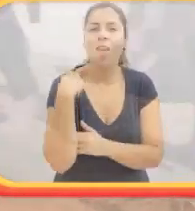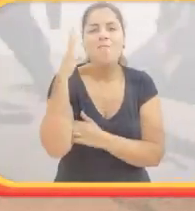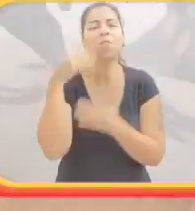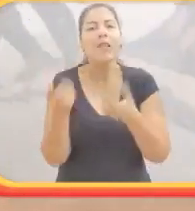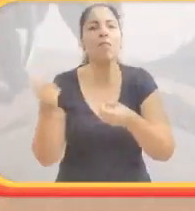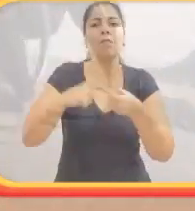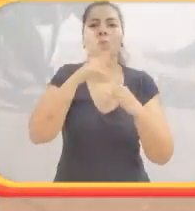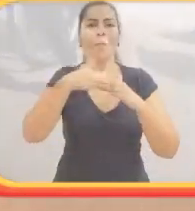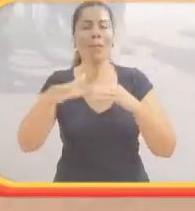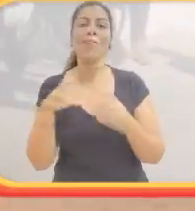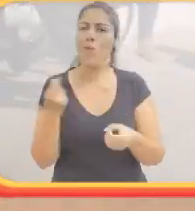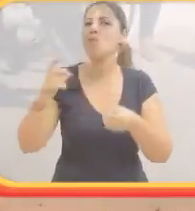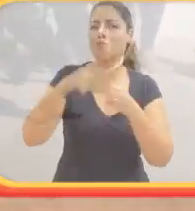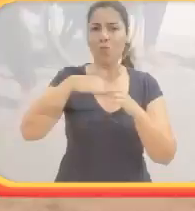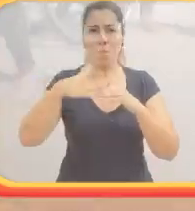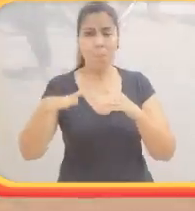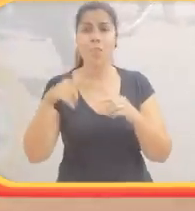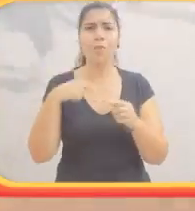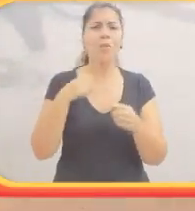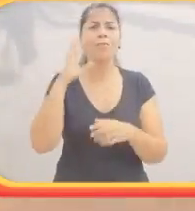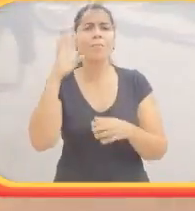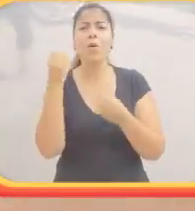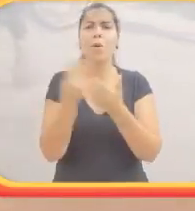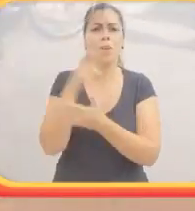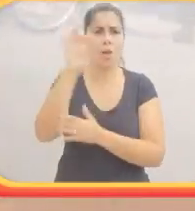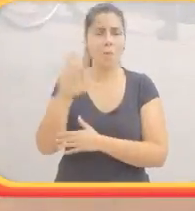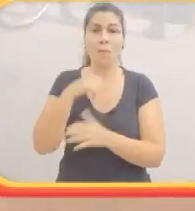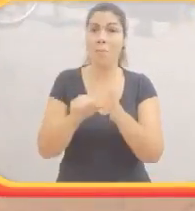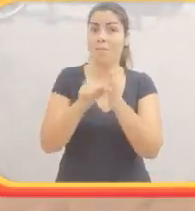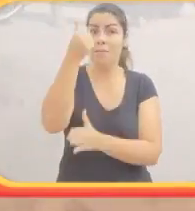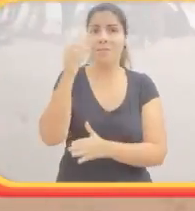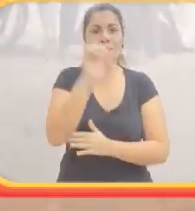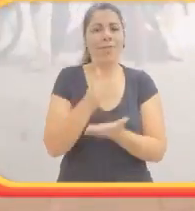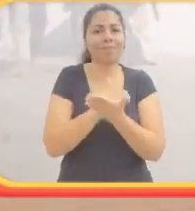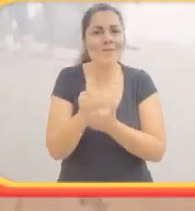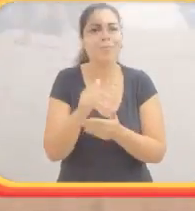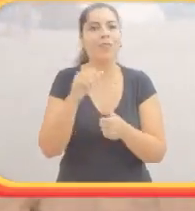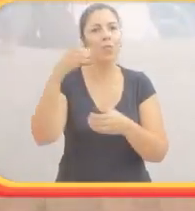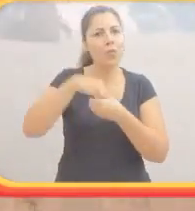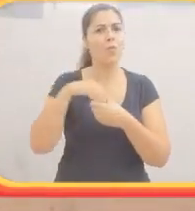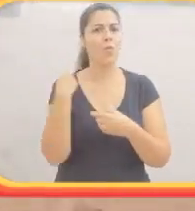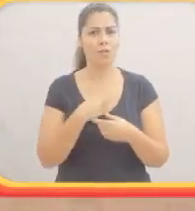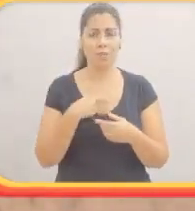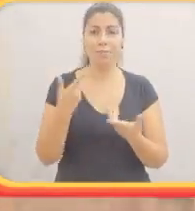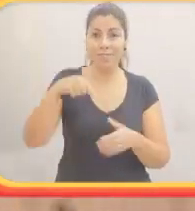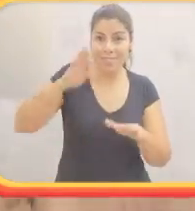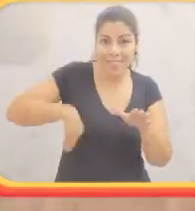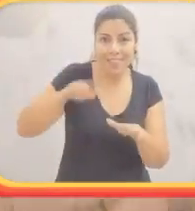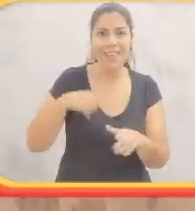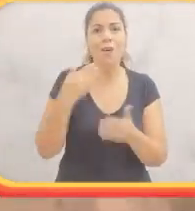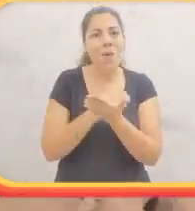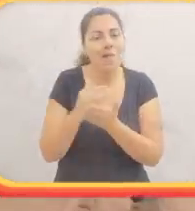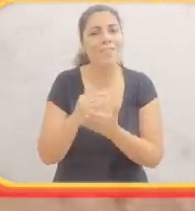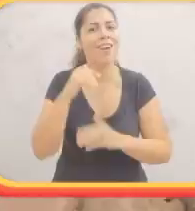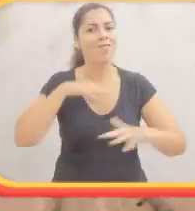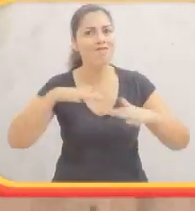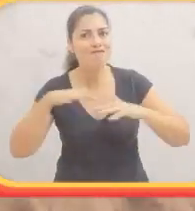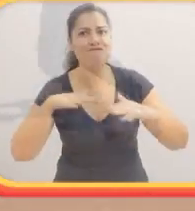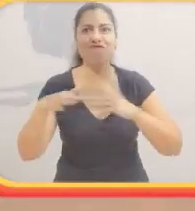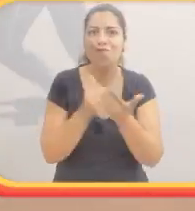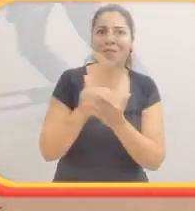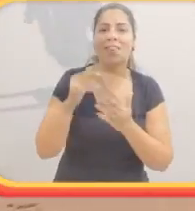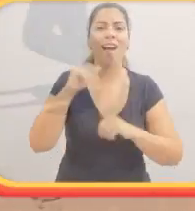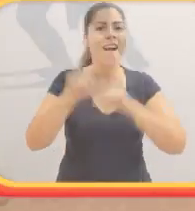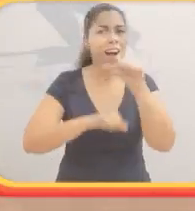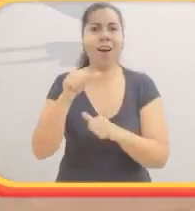Europa. Foi a primeira vez na Europa que se começou a fazer, foi connosco, aqui nesta praia. A partir daí, começamos a fazer crescer o